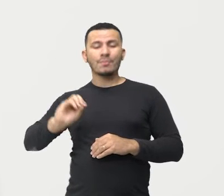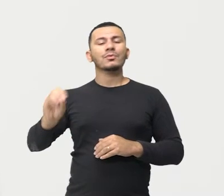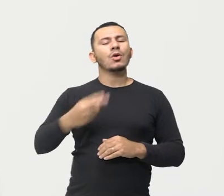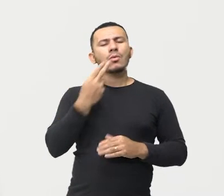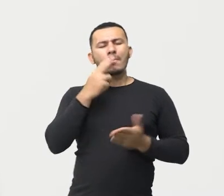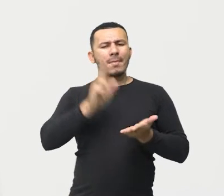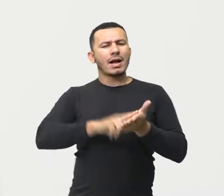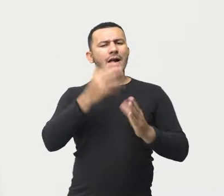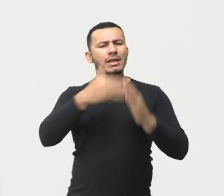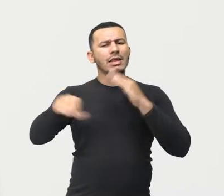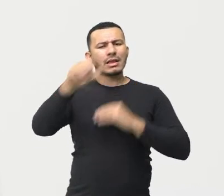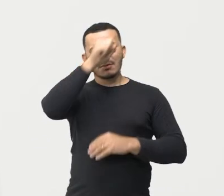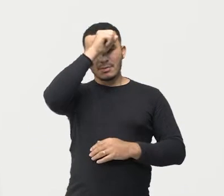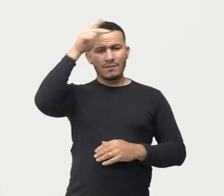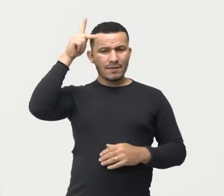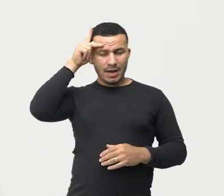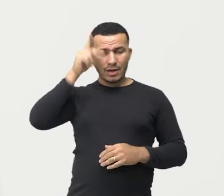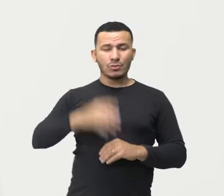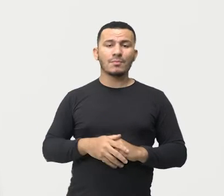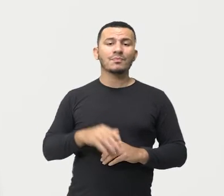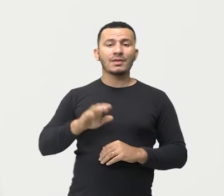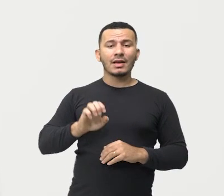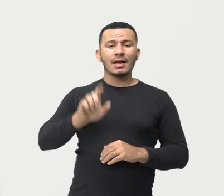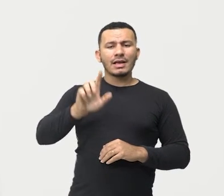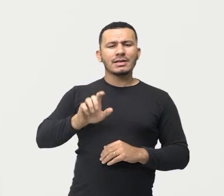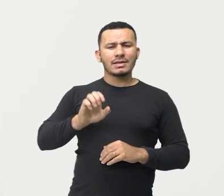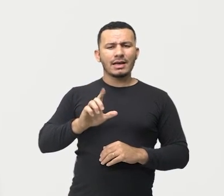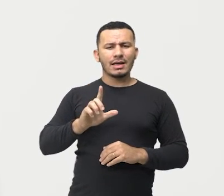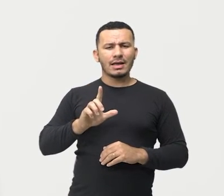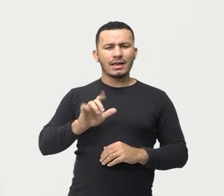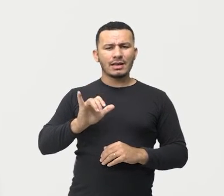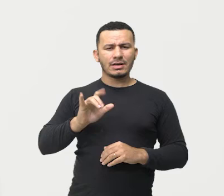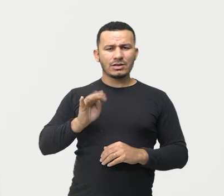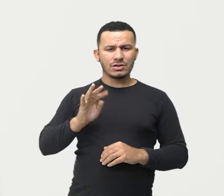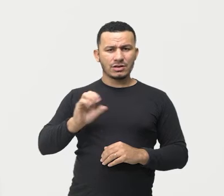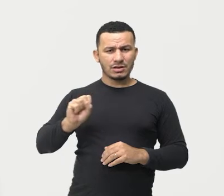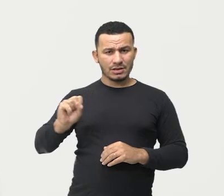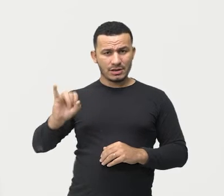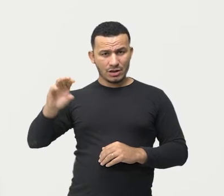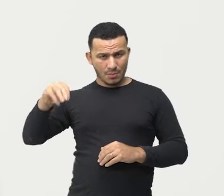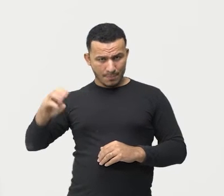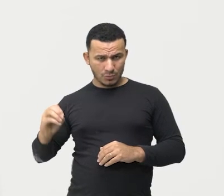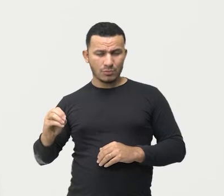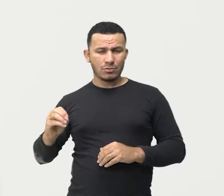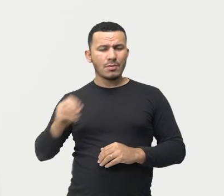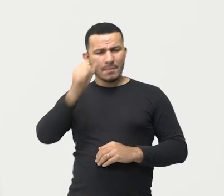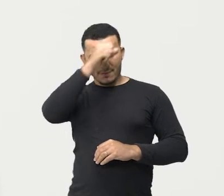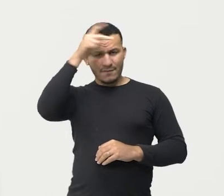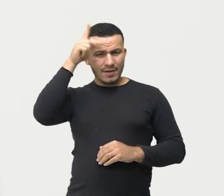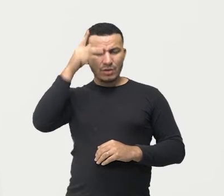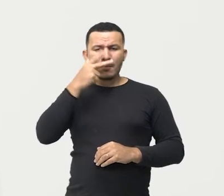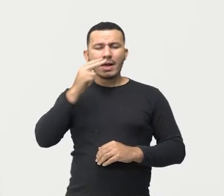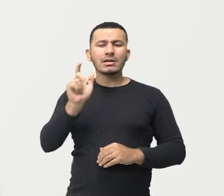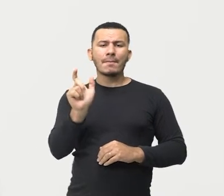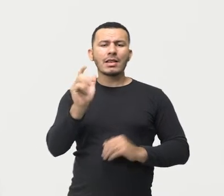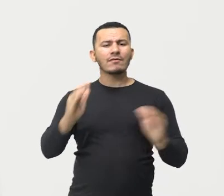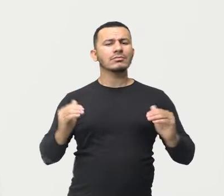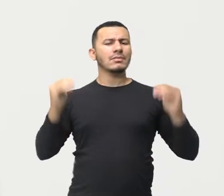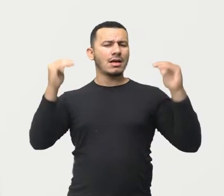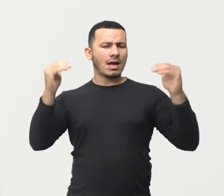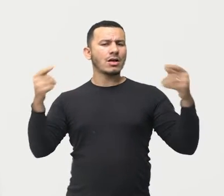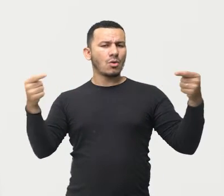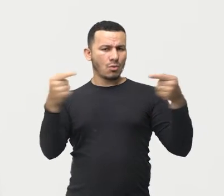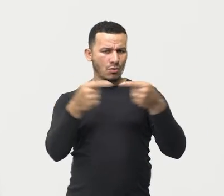prefeito, excelentíssimo prefeito, e assim por diante. É sempre algo que é adequado, tá bom, gente? Mais